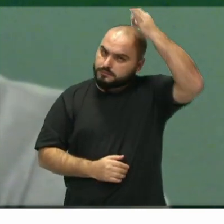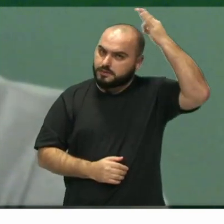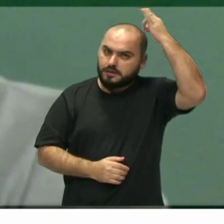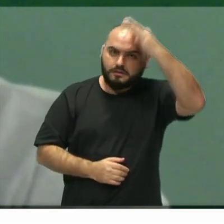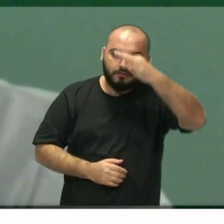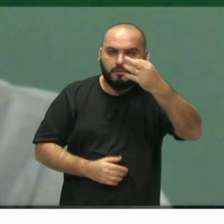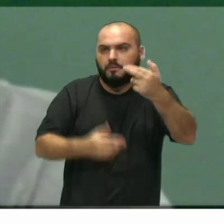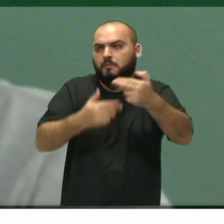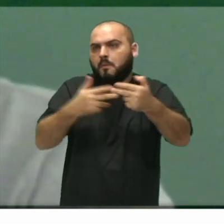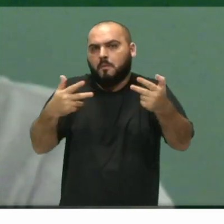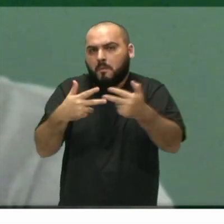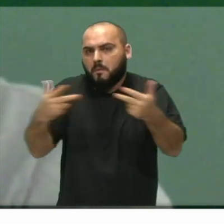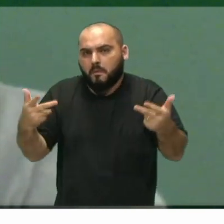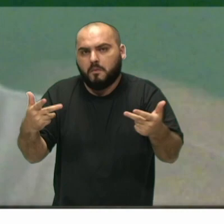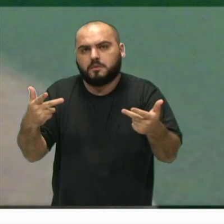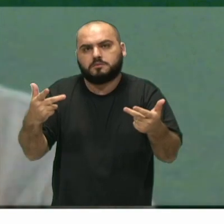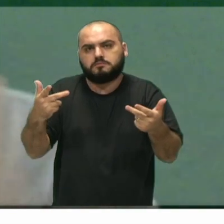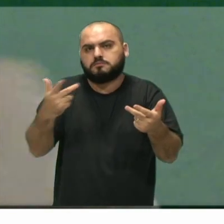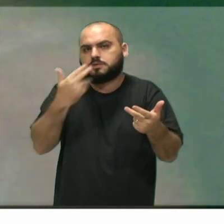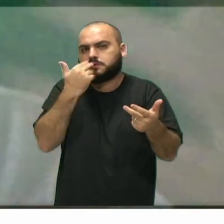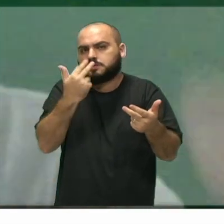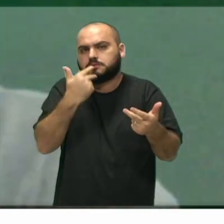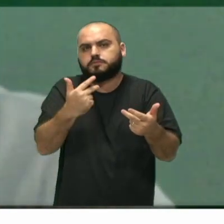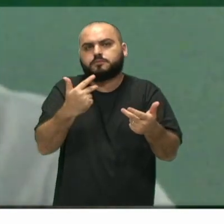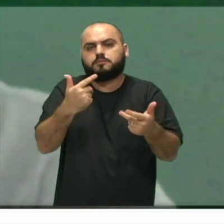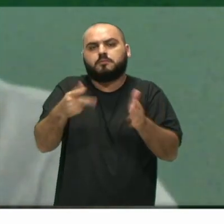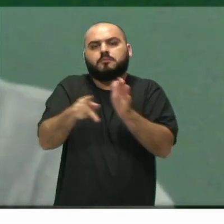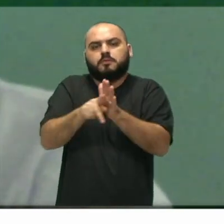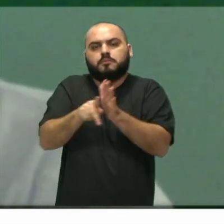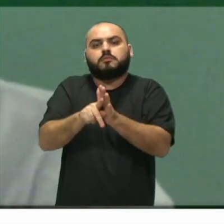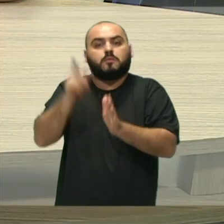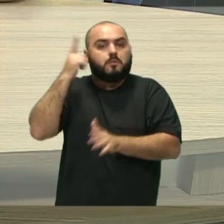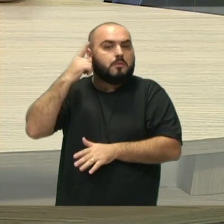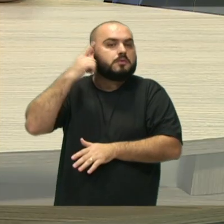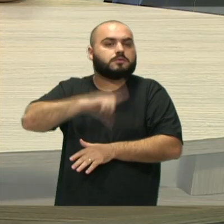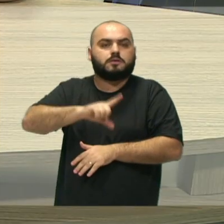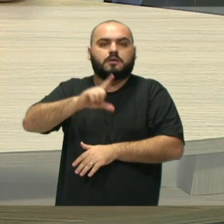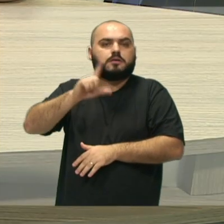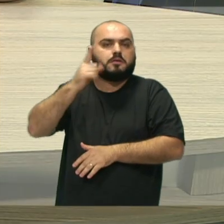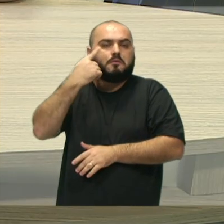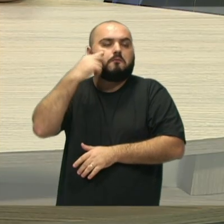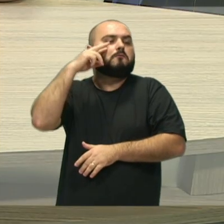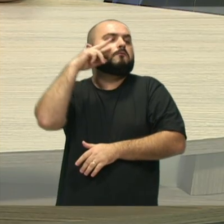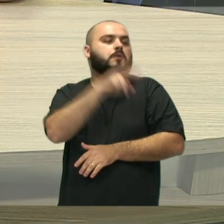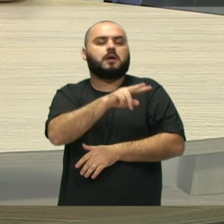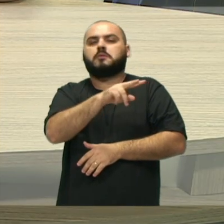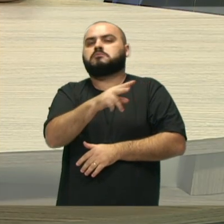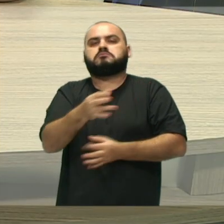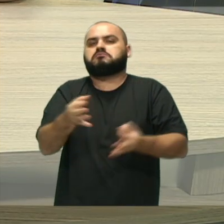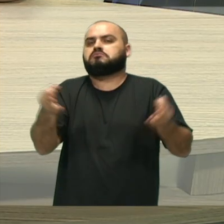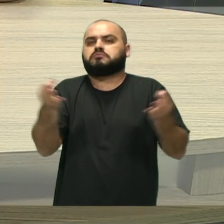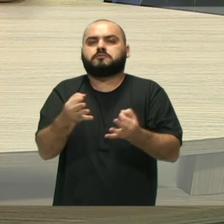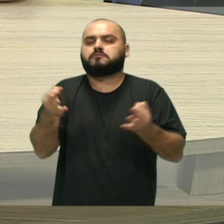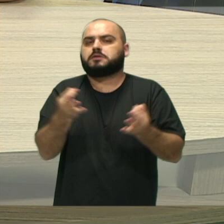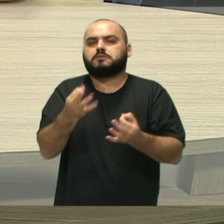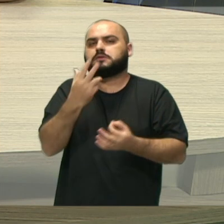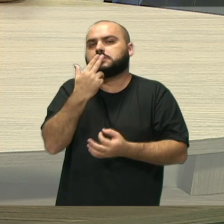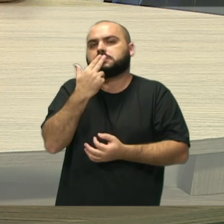outra forma de manifestar a sua transcendência até está conseguindo encarar isso como uma forma